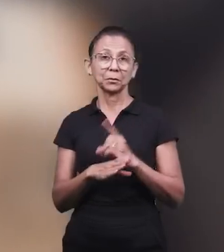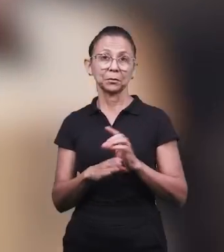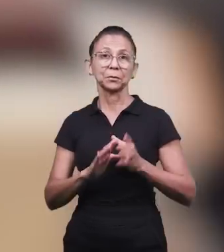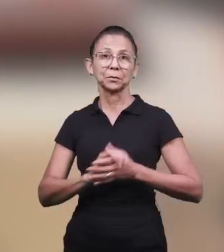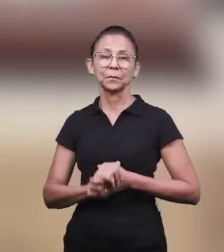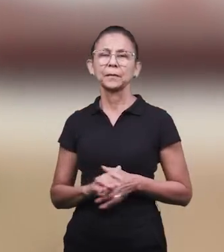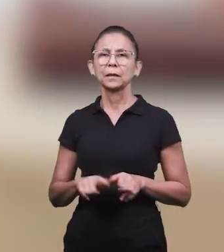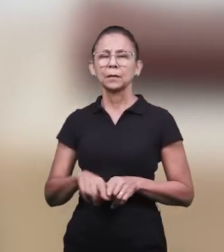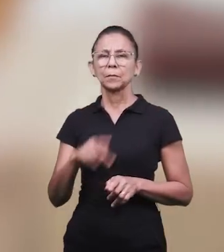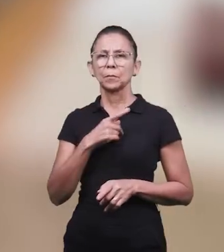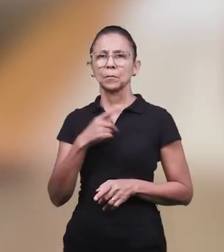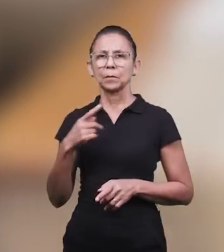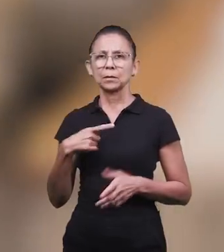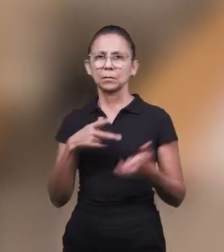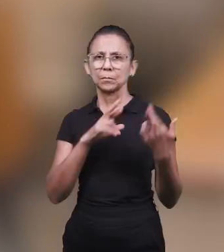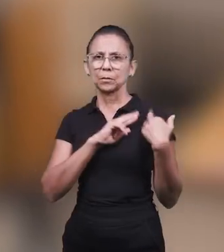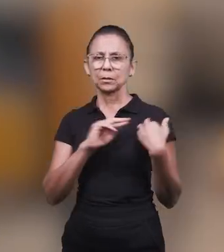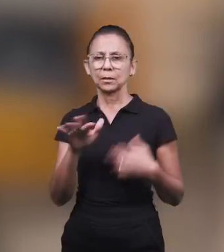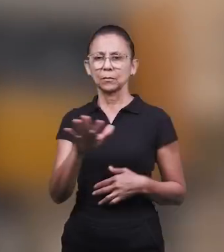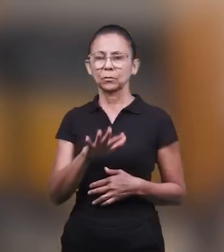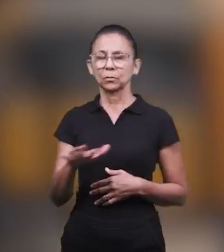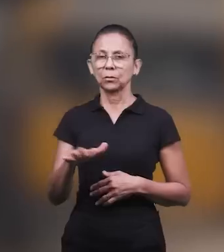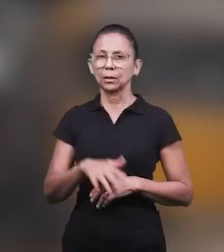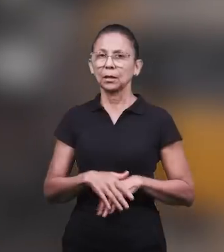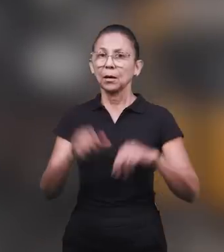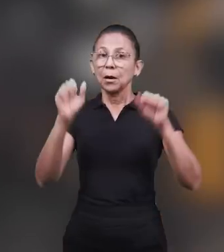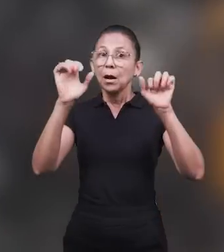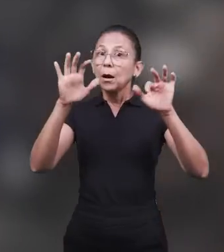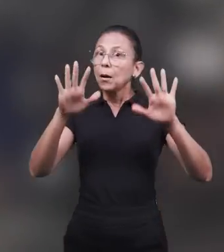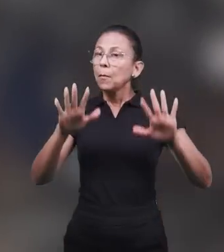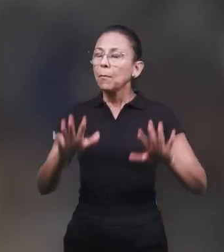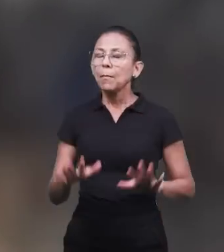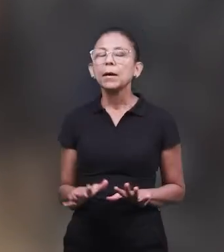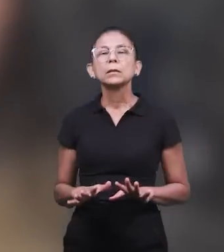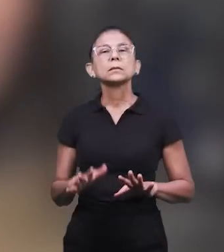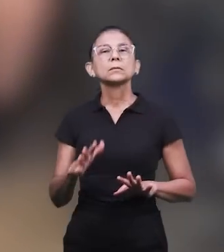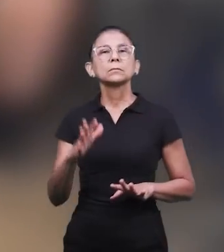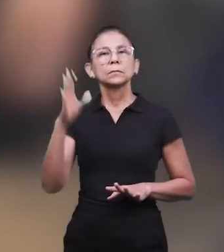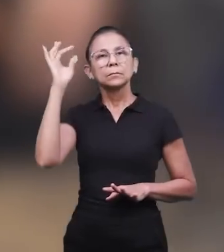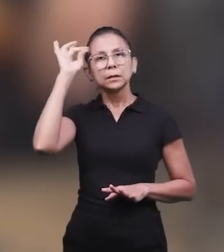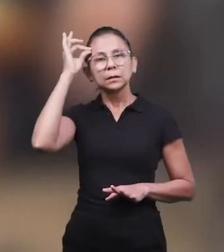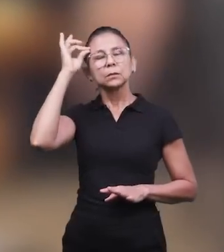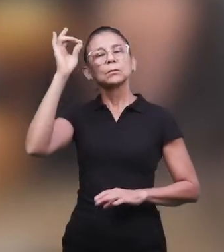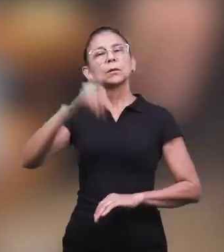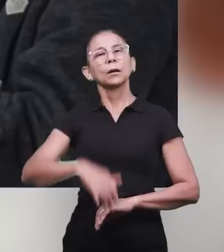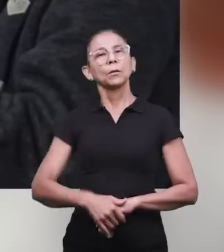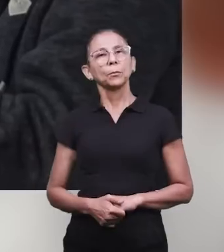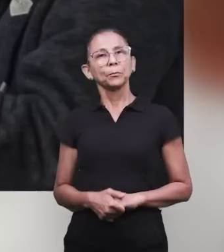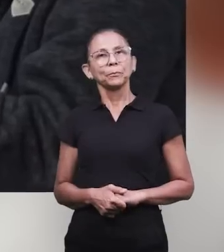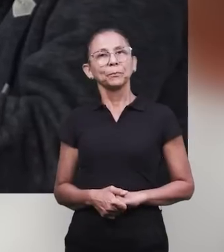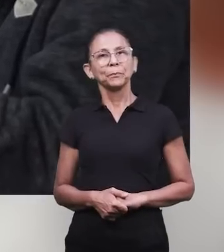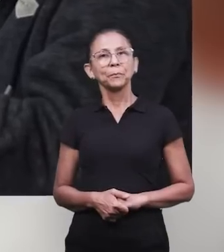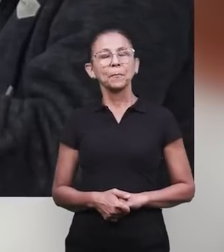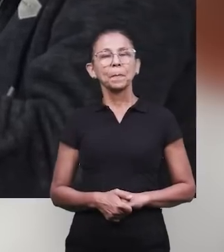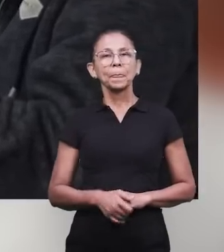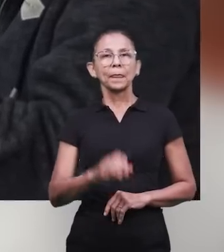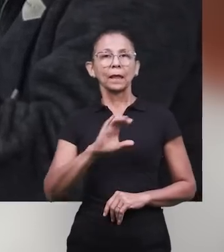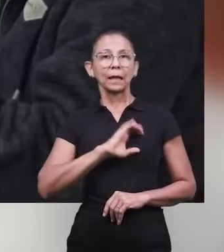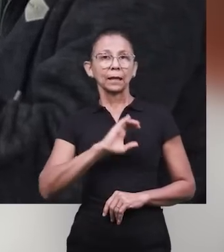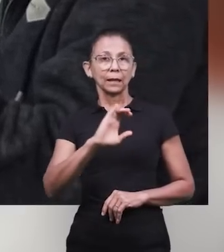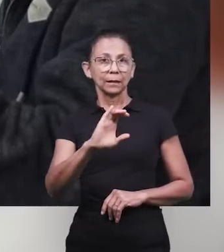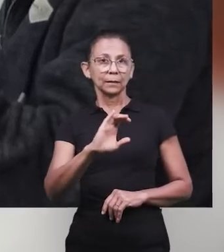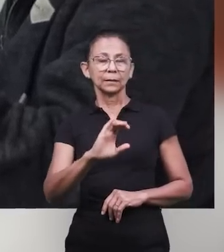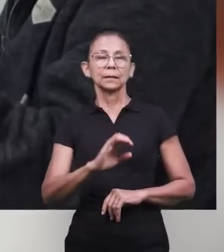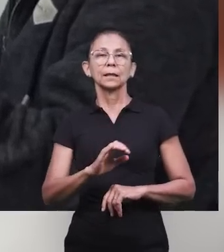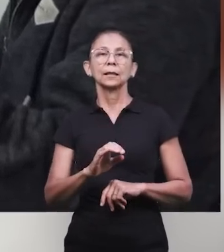Pereira disse que a igreja local recebeu um grande renovo. O pastor Donald Pelto também integrou a caravana. E no Canadá,